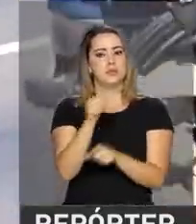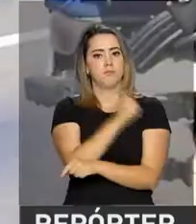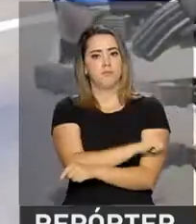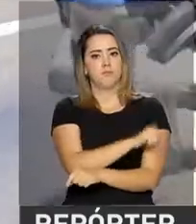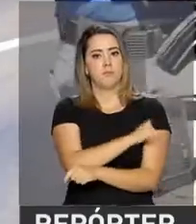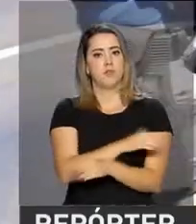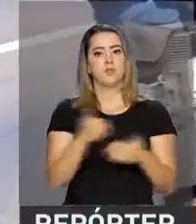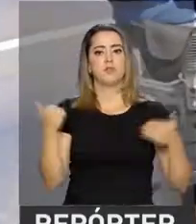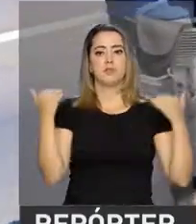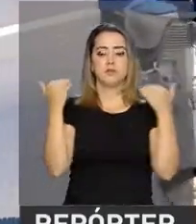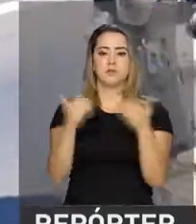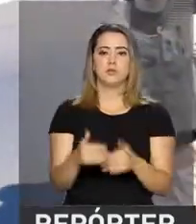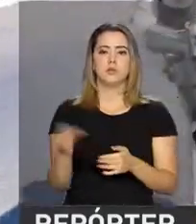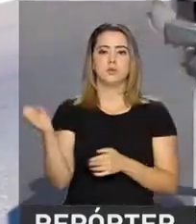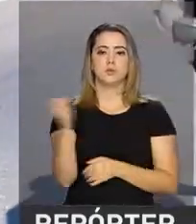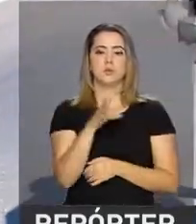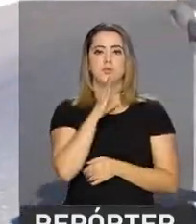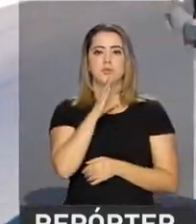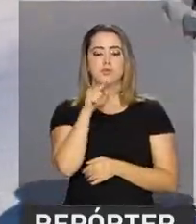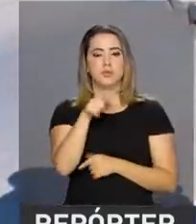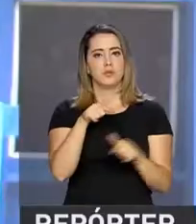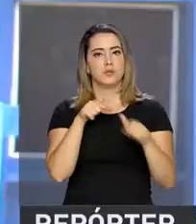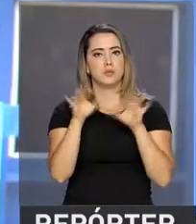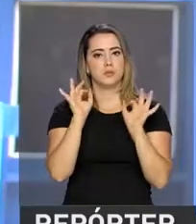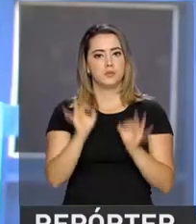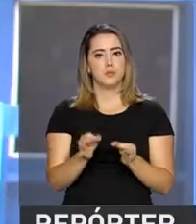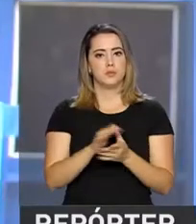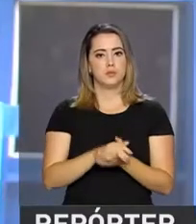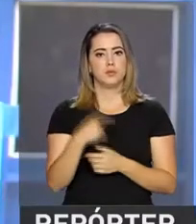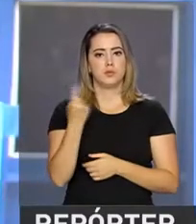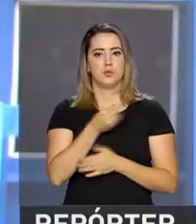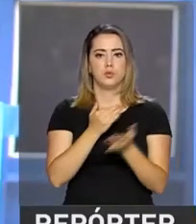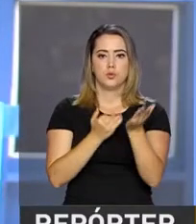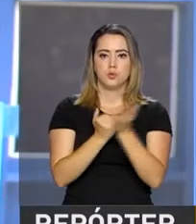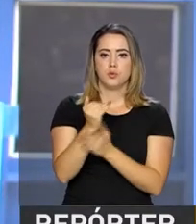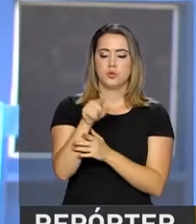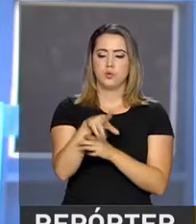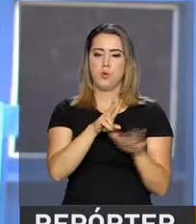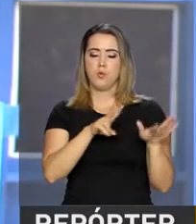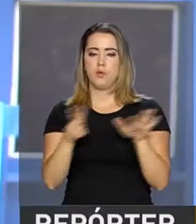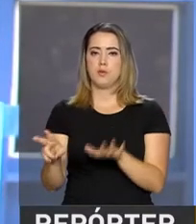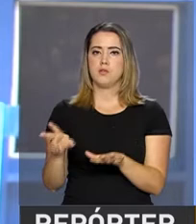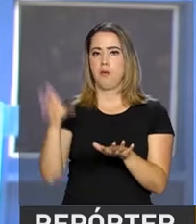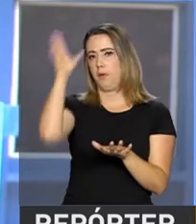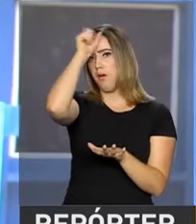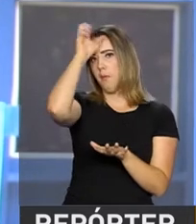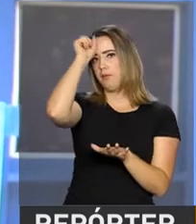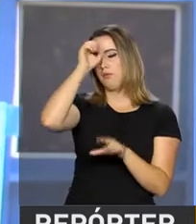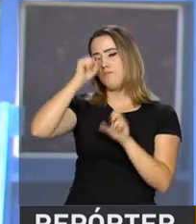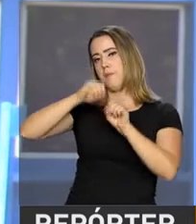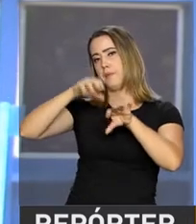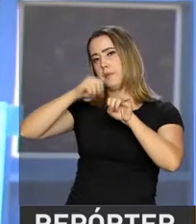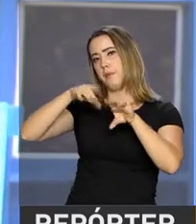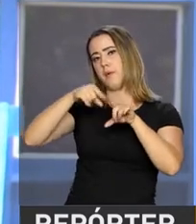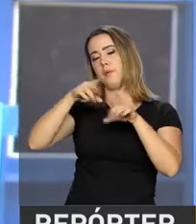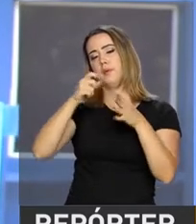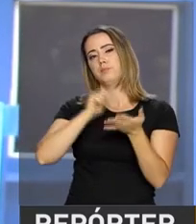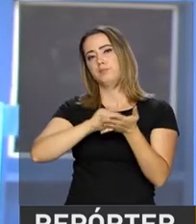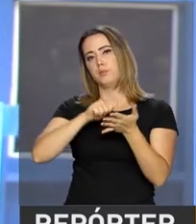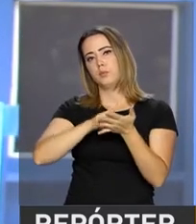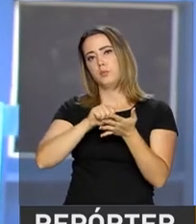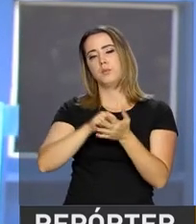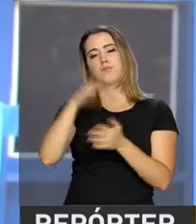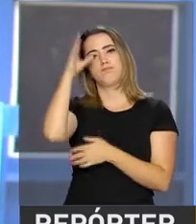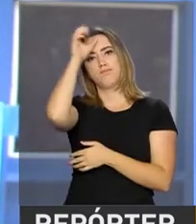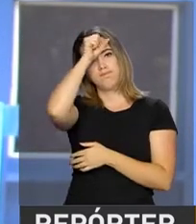e já colocam os novos conhecimentos em prática. A gente iniciou com uma semana teórica, né, com a sala de aula, com conhecimentos teóricos,